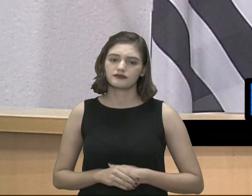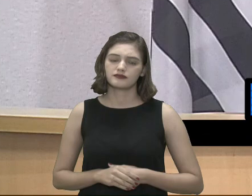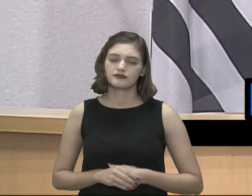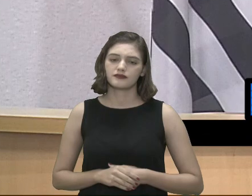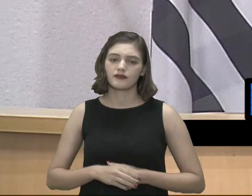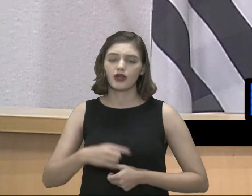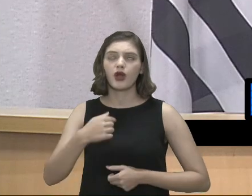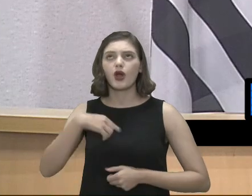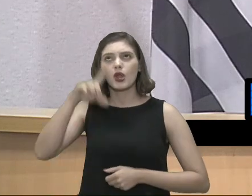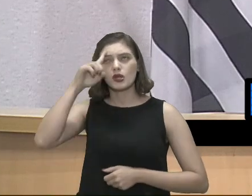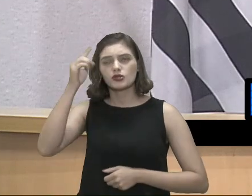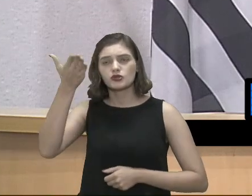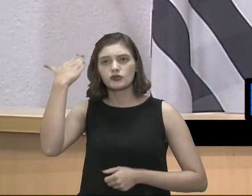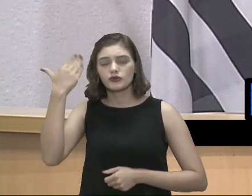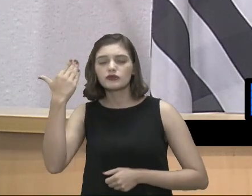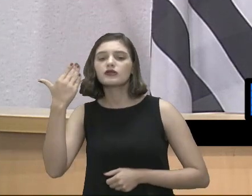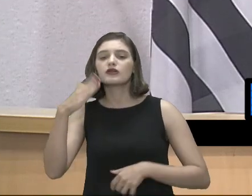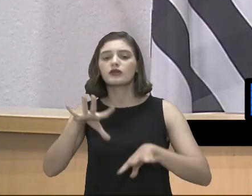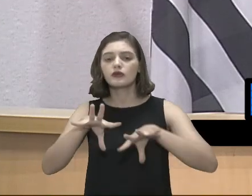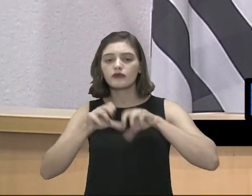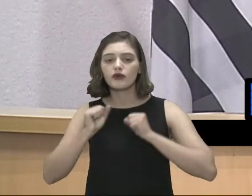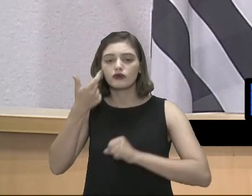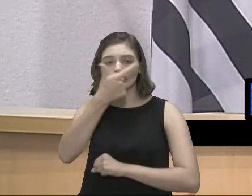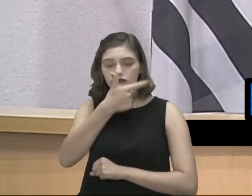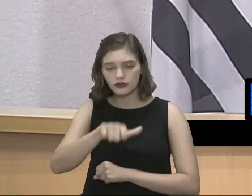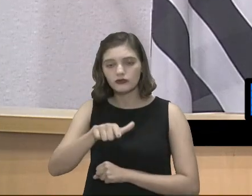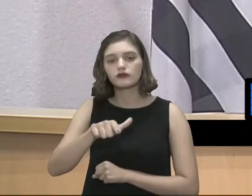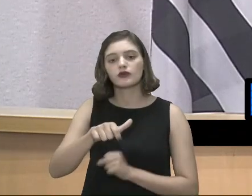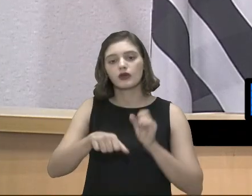Esses dias eu tava lá na infectologia de novo, fui levar uma outra pessoa.